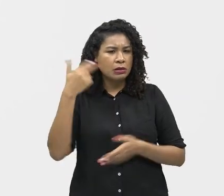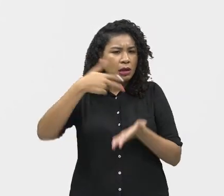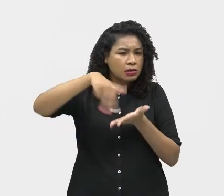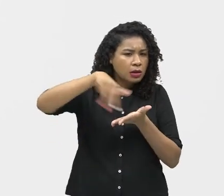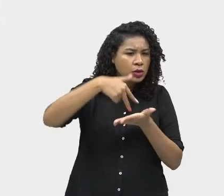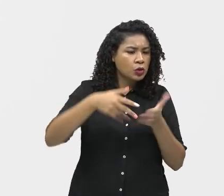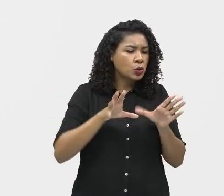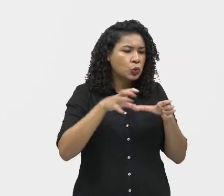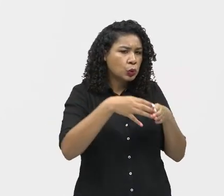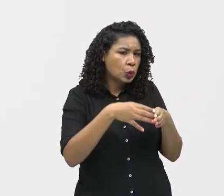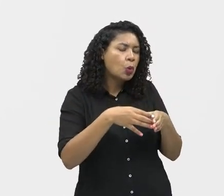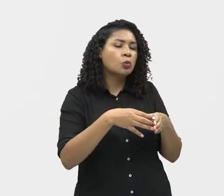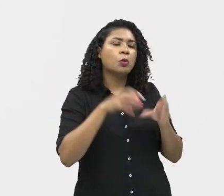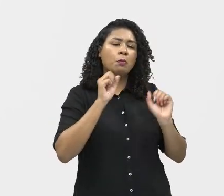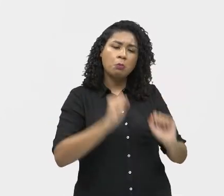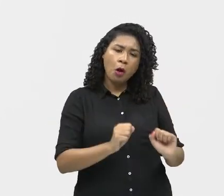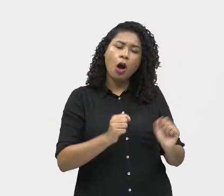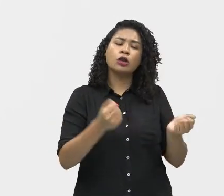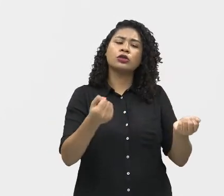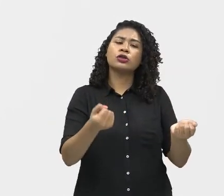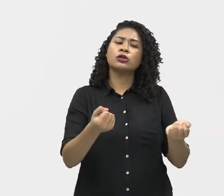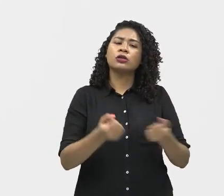agremiação folclórica, você pode